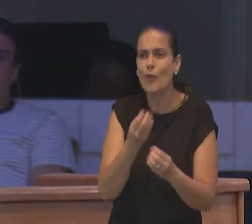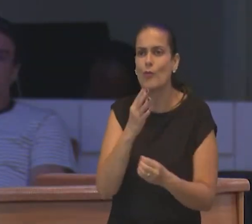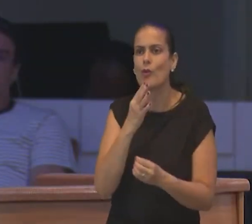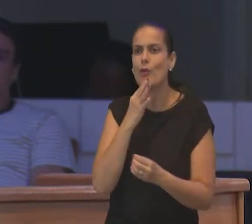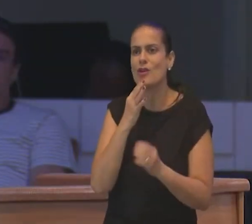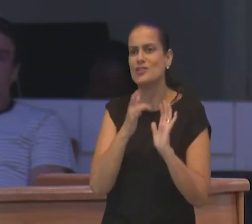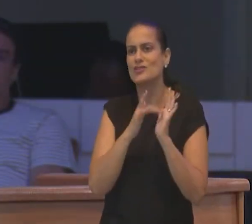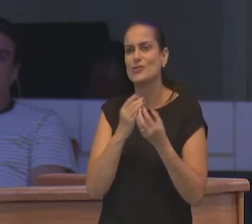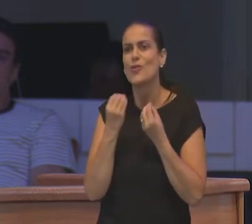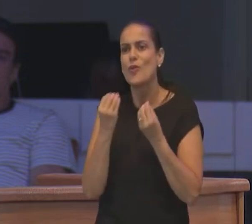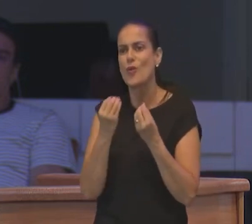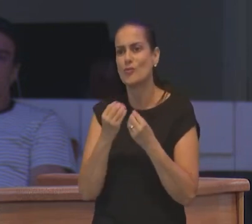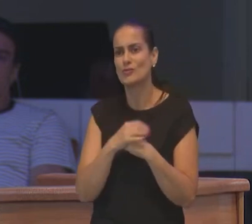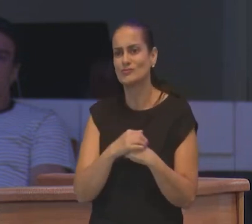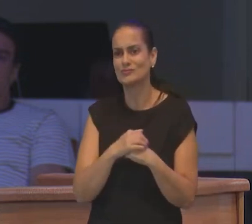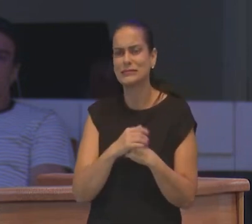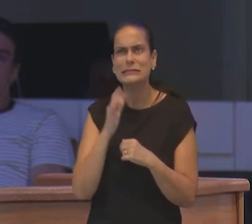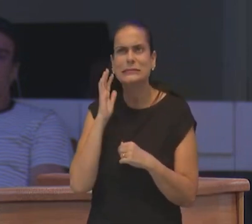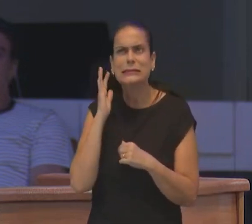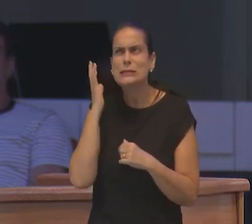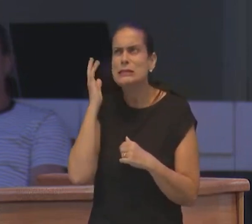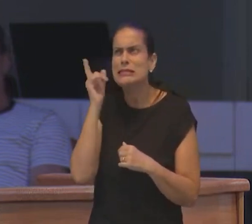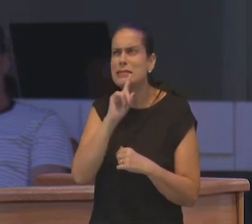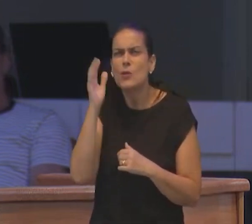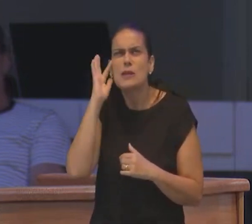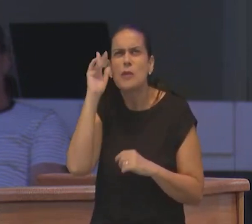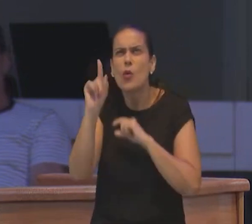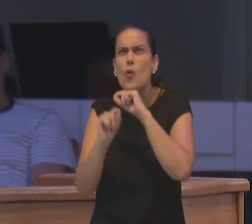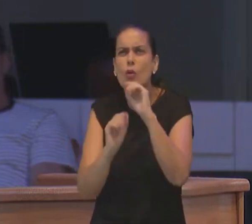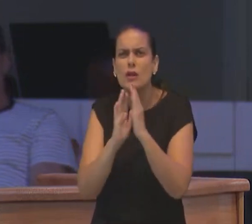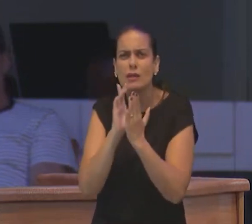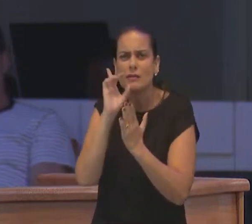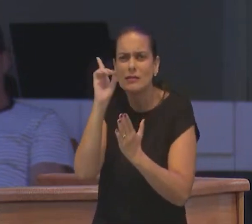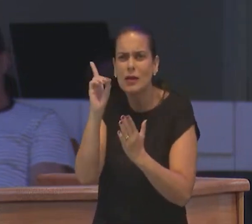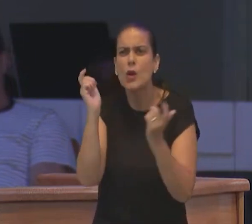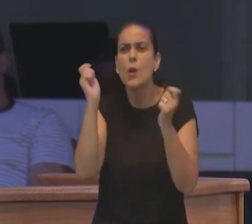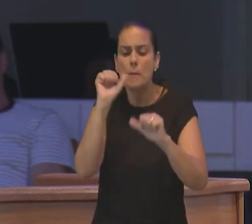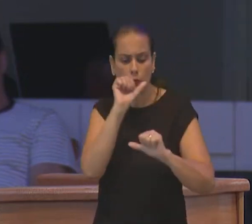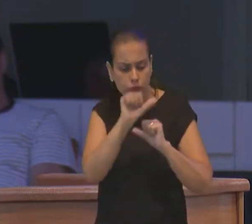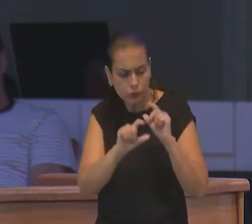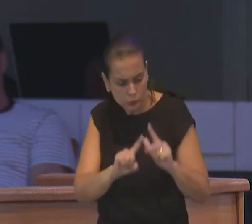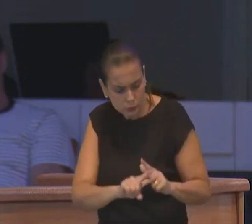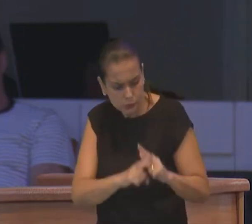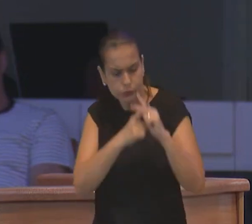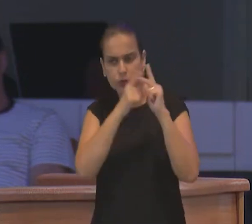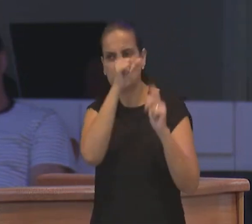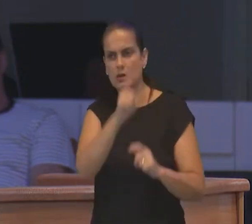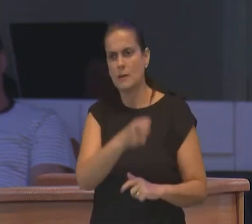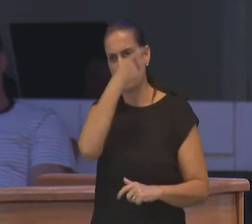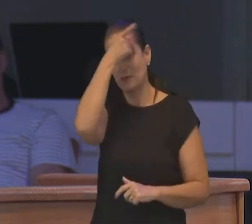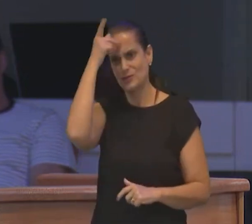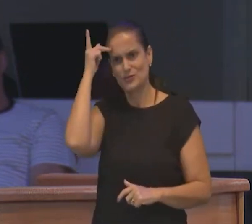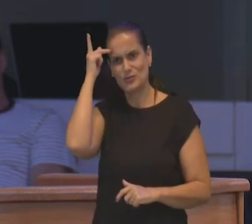Quando a gente não tem noção o que a palavra de Deus vai fazer com essa pessoa,